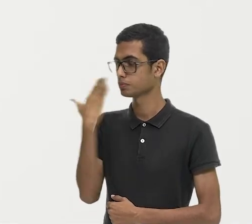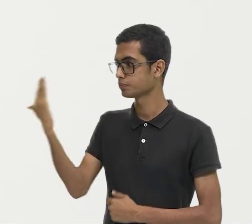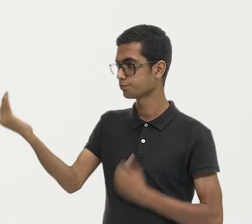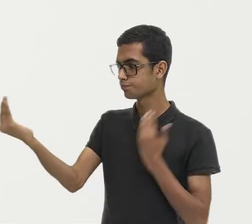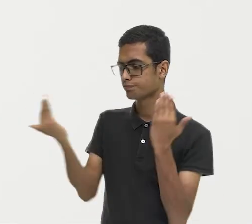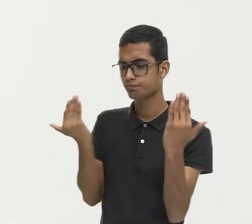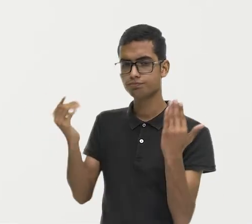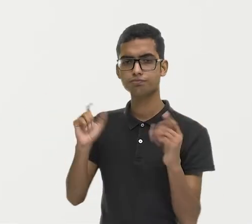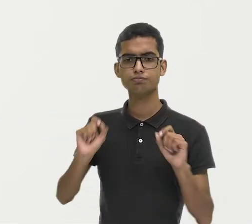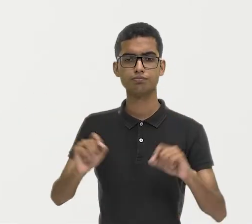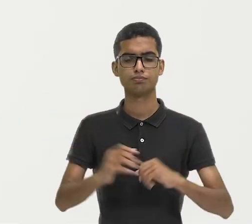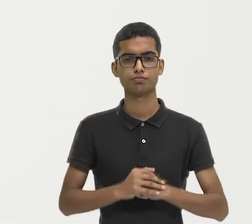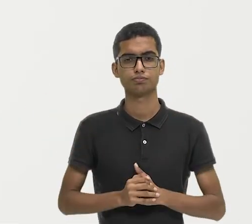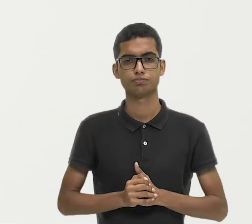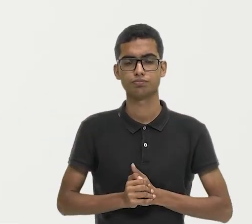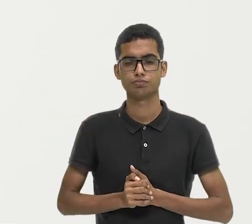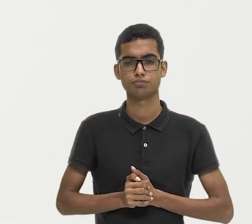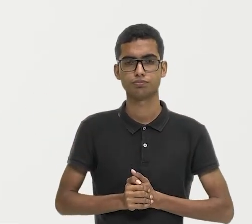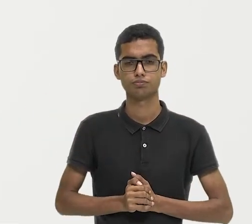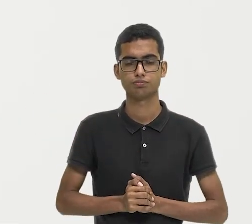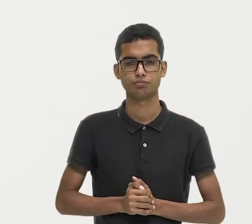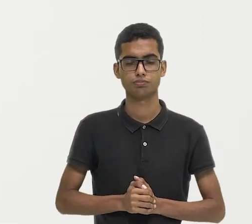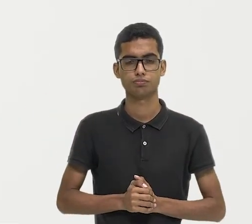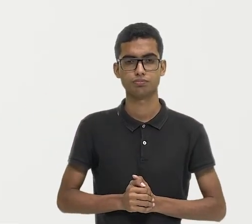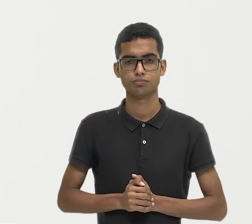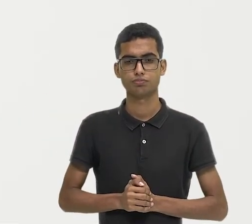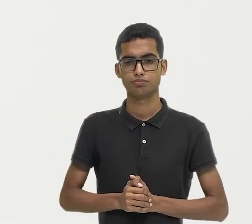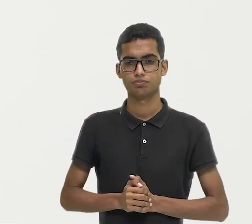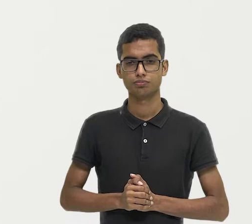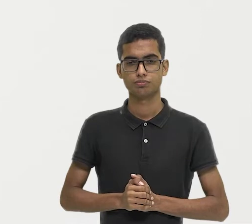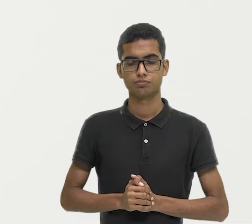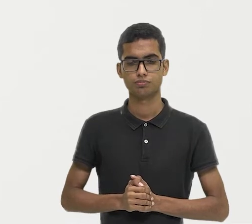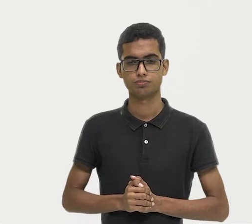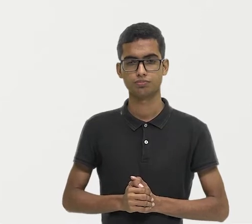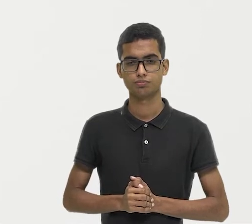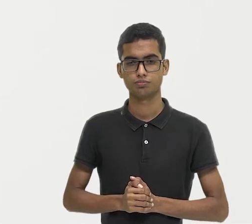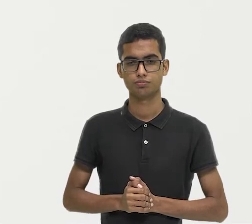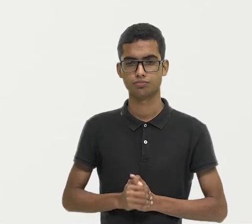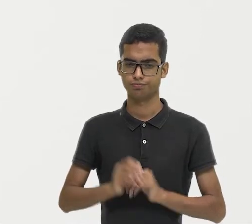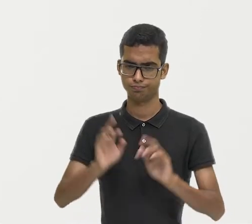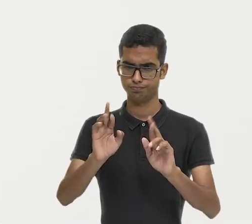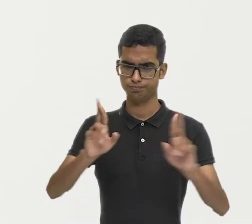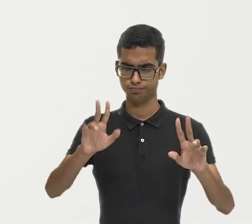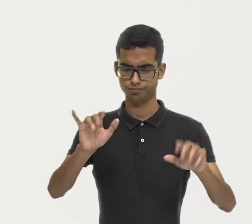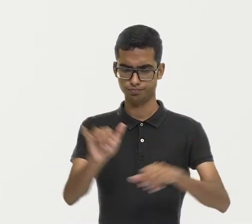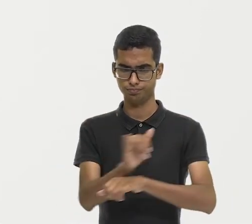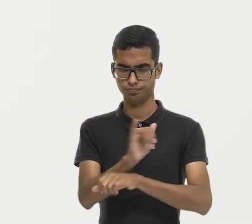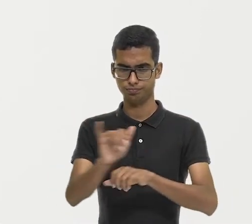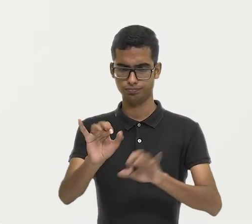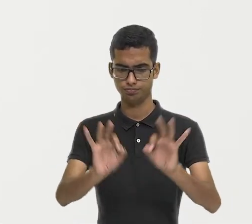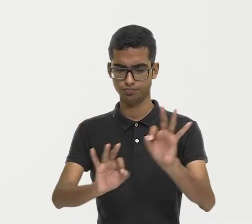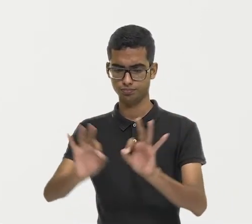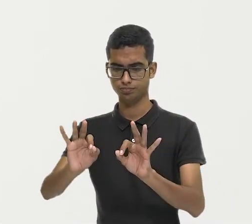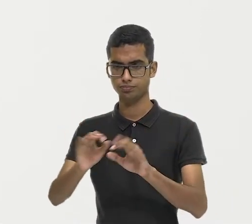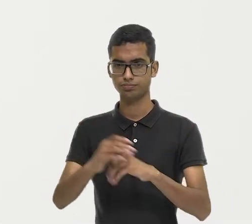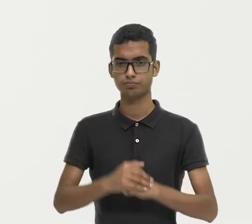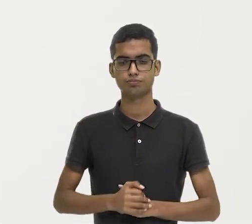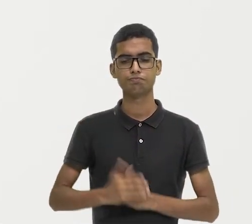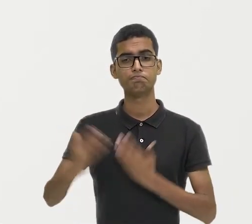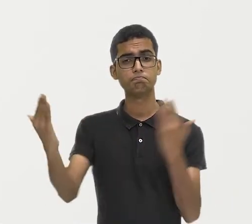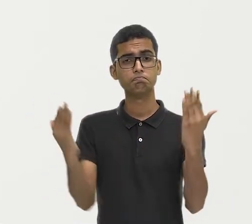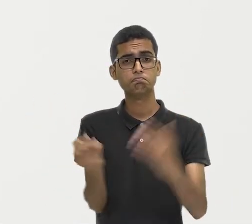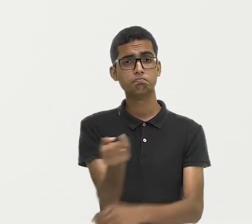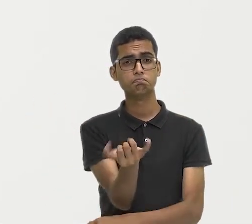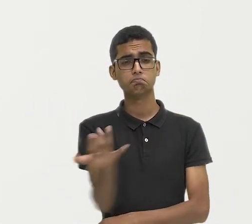exemplo, a comparação com... Não, vamos fazer diferente. Eu vou fazer